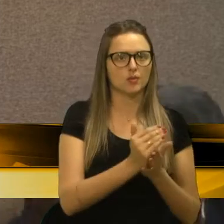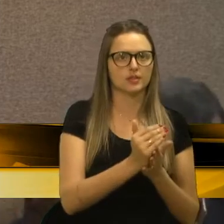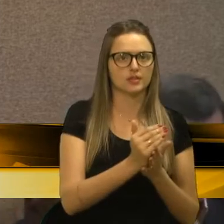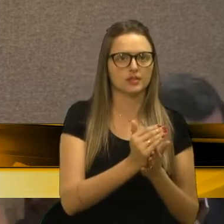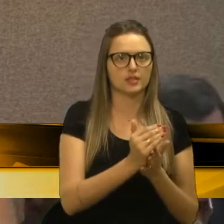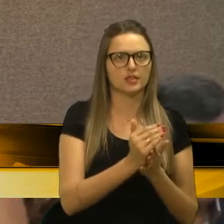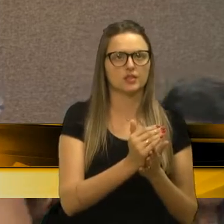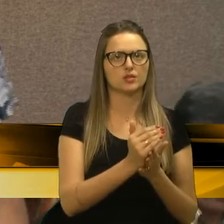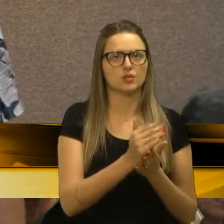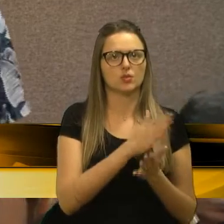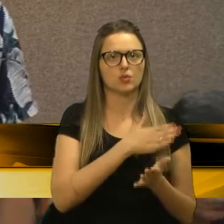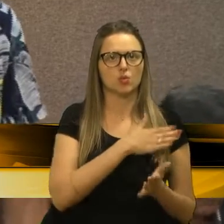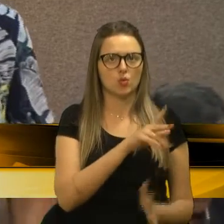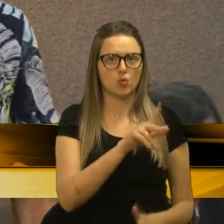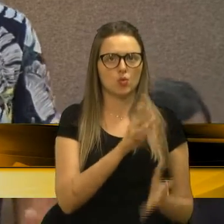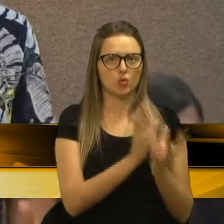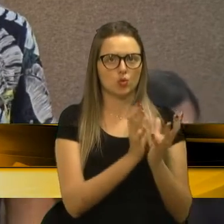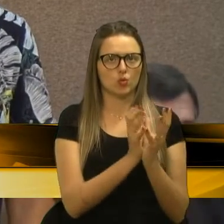vereador Ardiló,